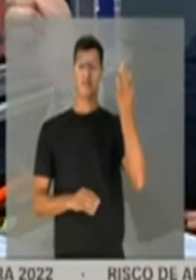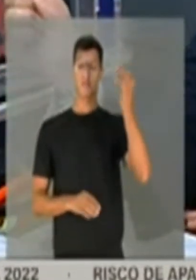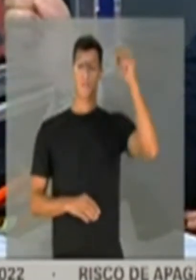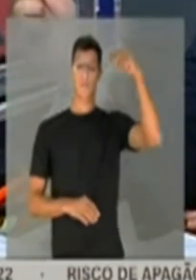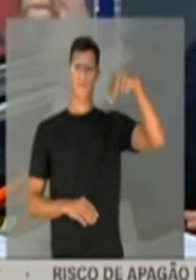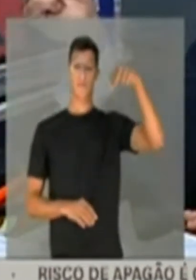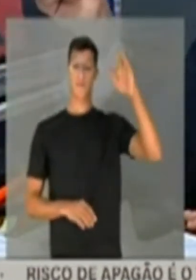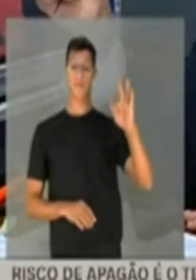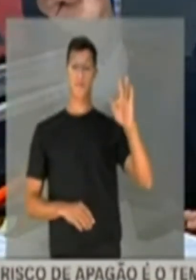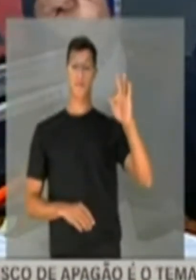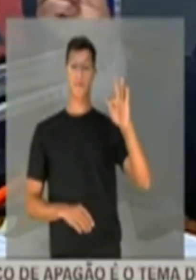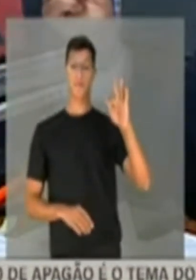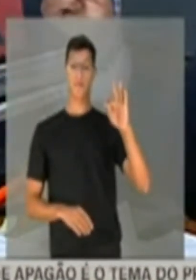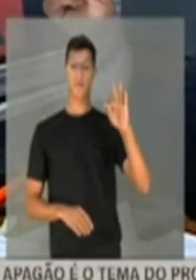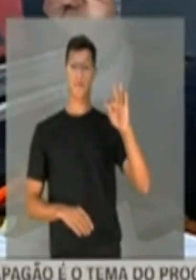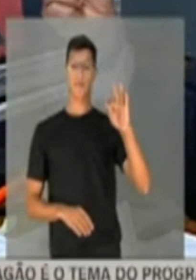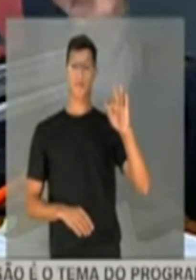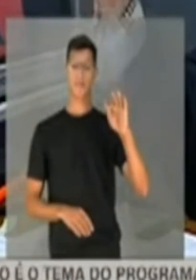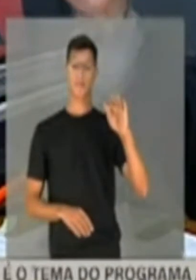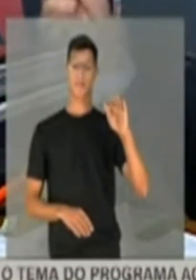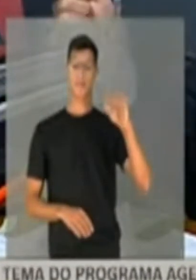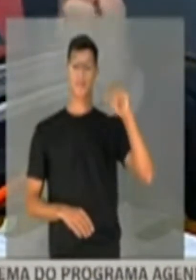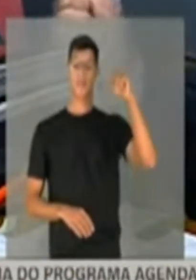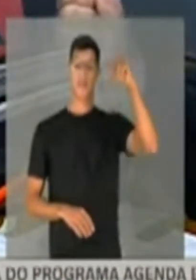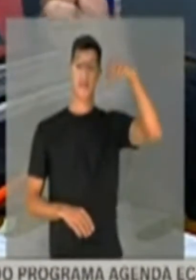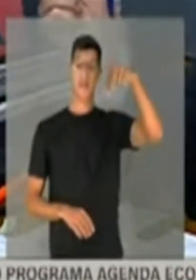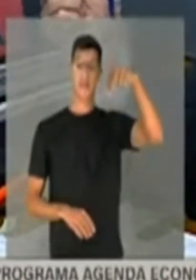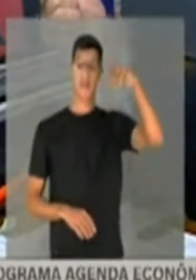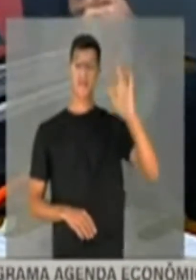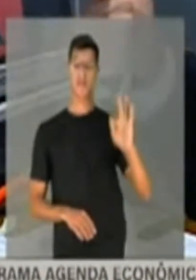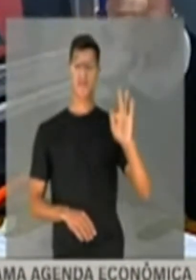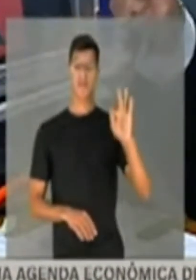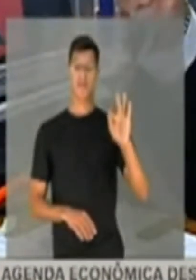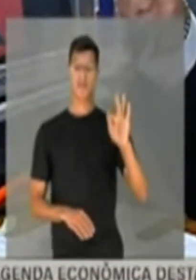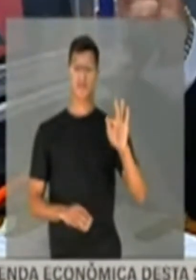aquelas e-voice, eu só penso em Voice Brasil,